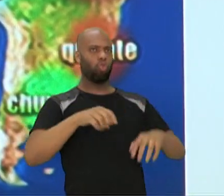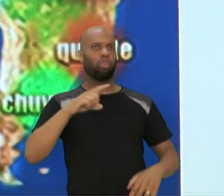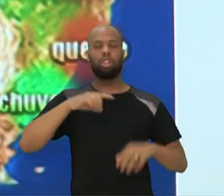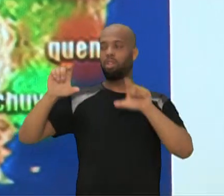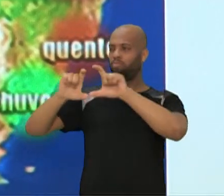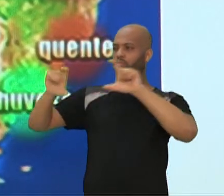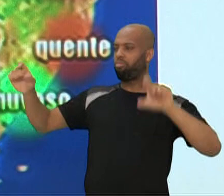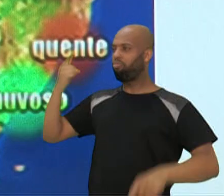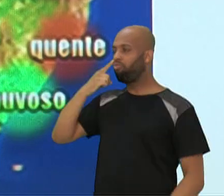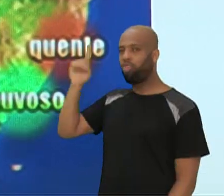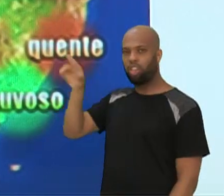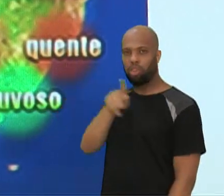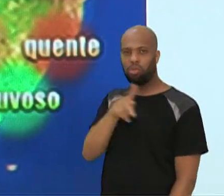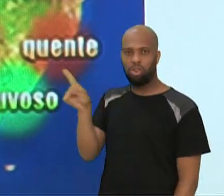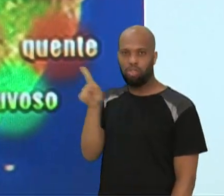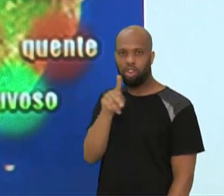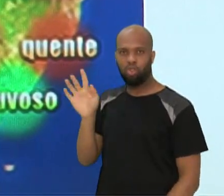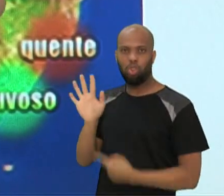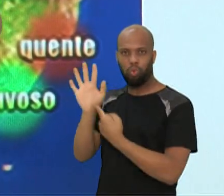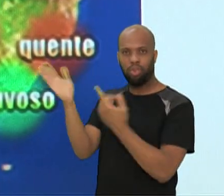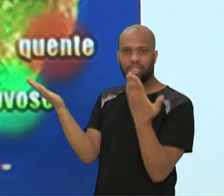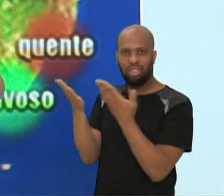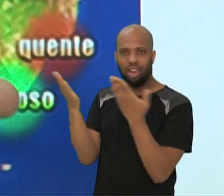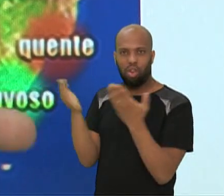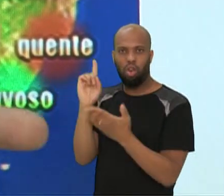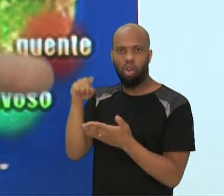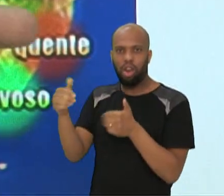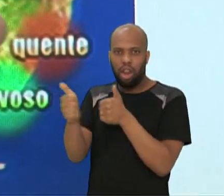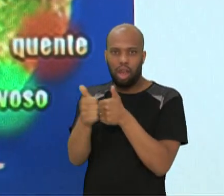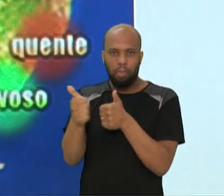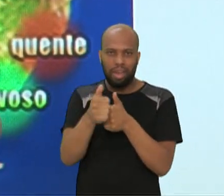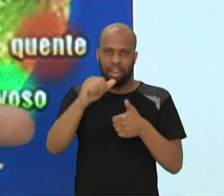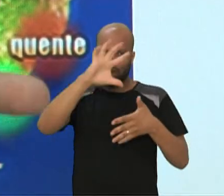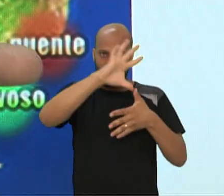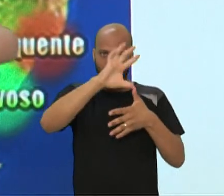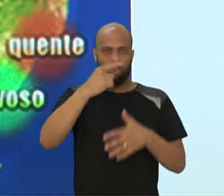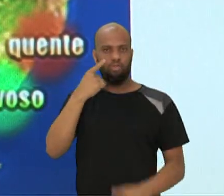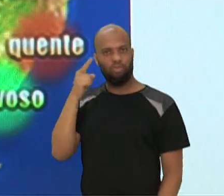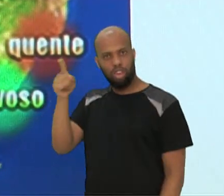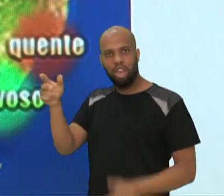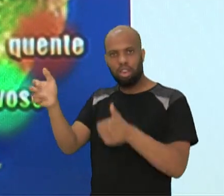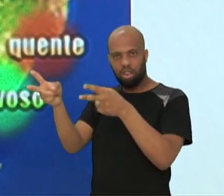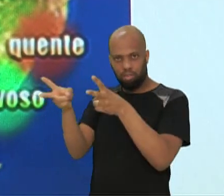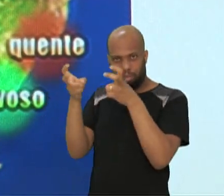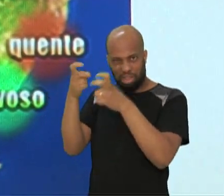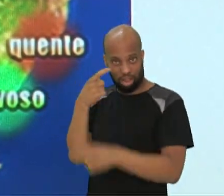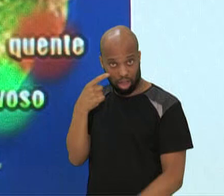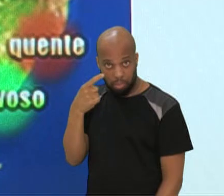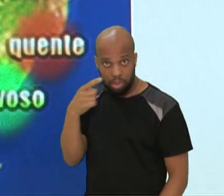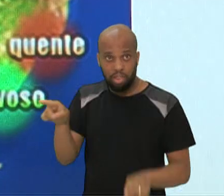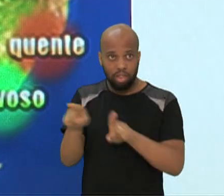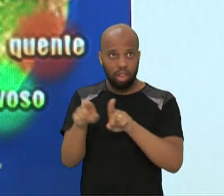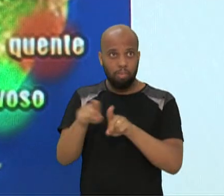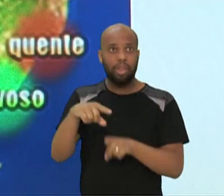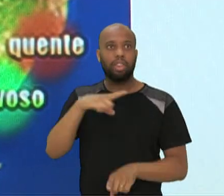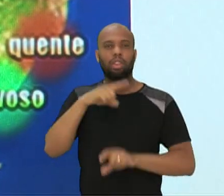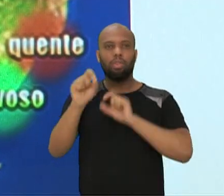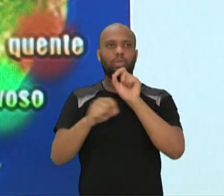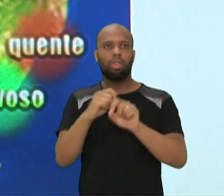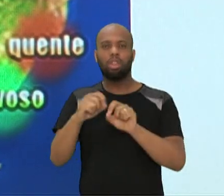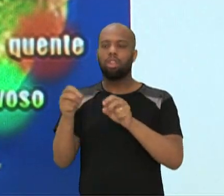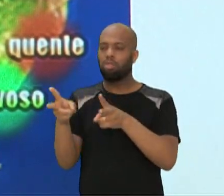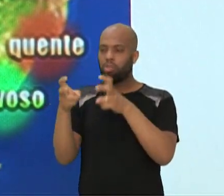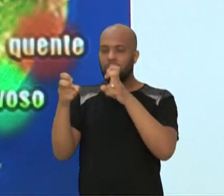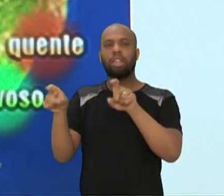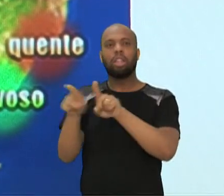nessa região aqui do continente americano, conforme você pode visualizar aqui, e também você vai observar